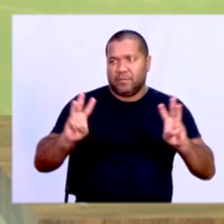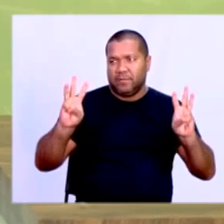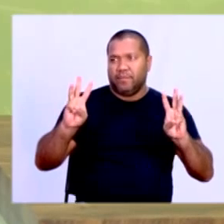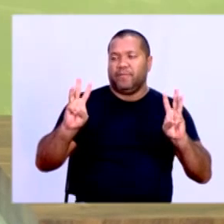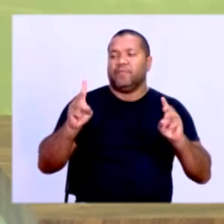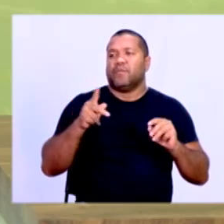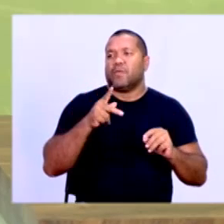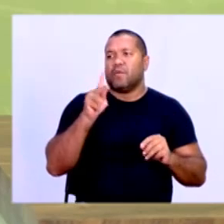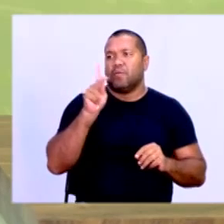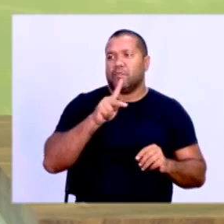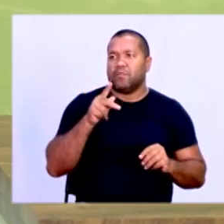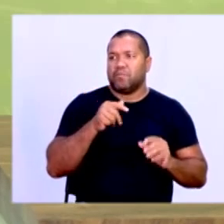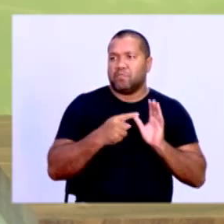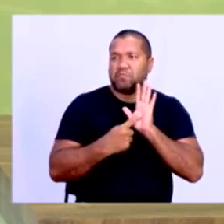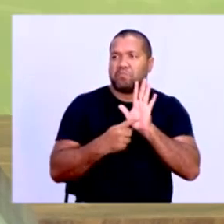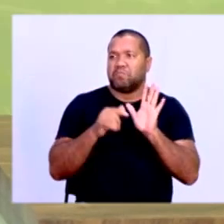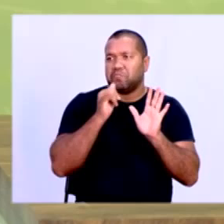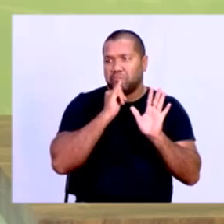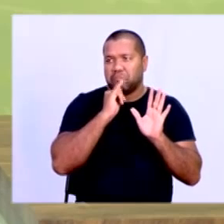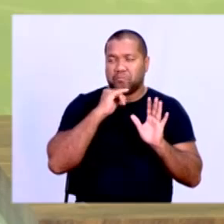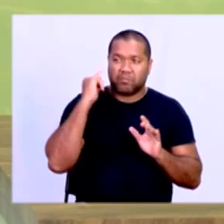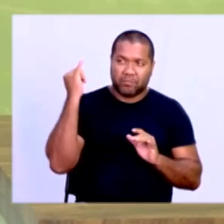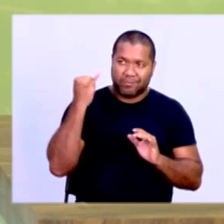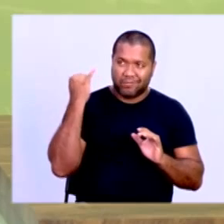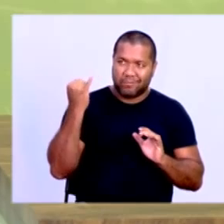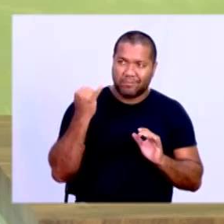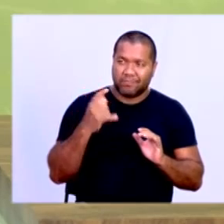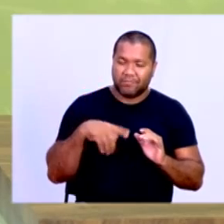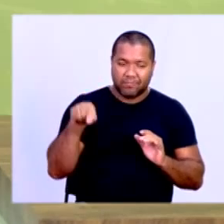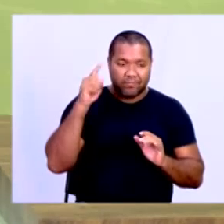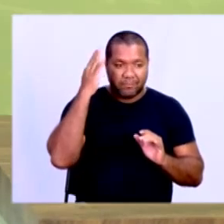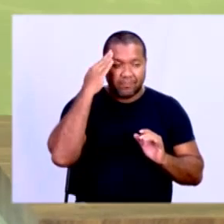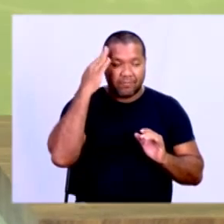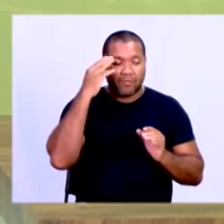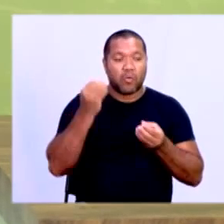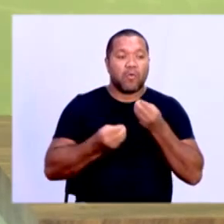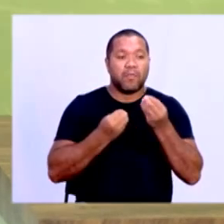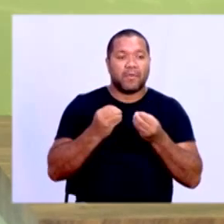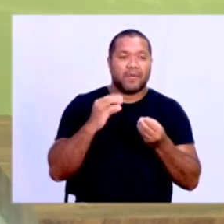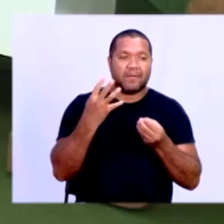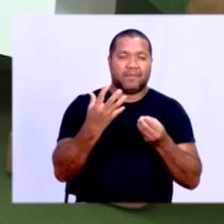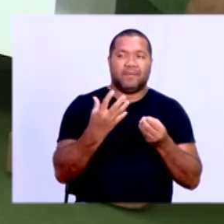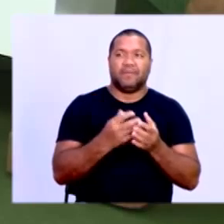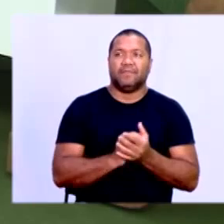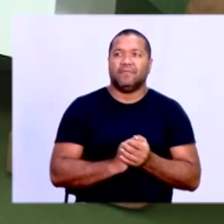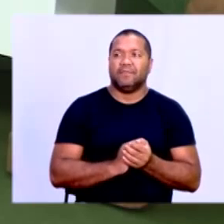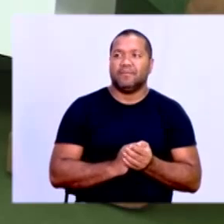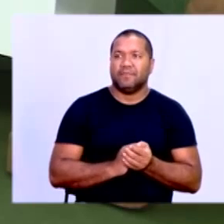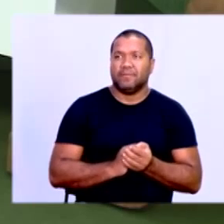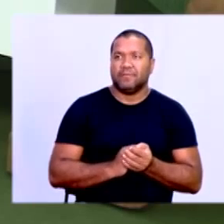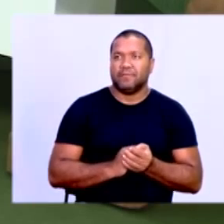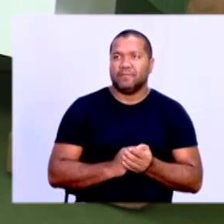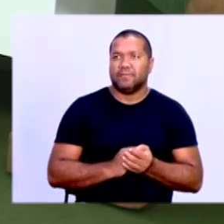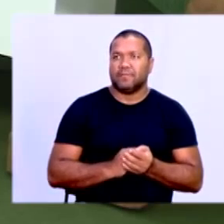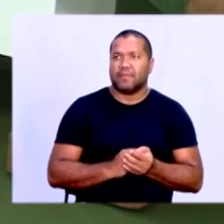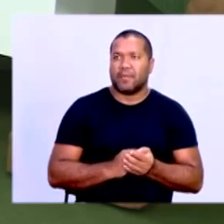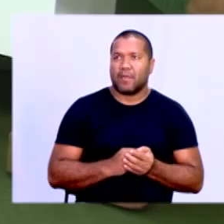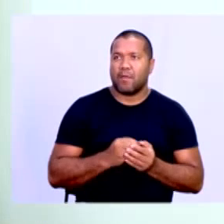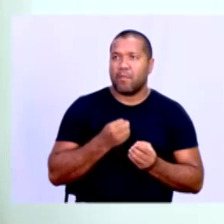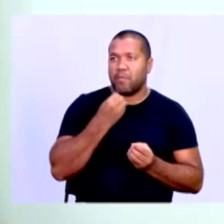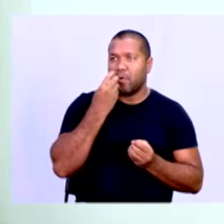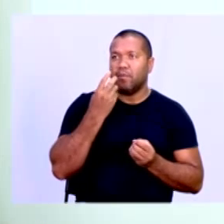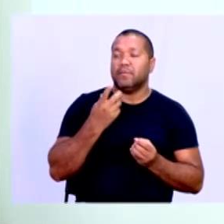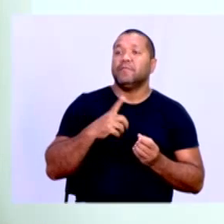e é importante que vocês saibam como funciona. Então, professor, qual é a melhor resposta para isso? Bom, então o sistema